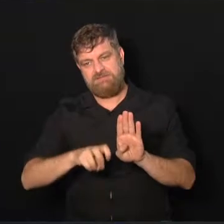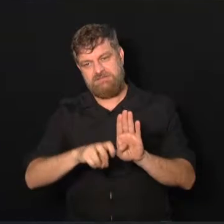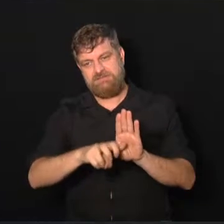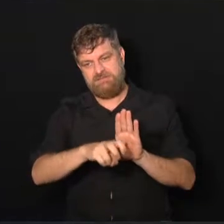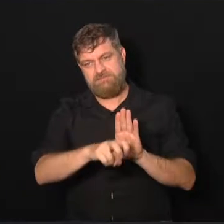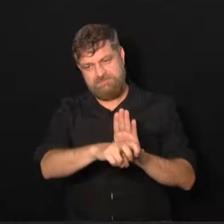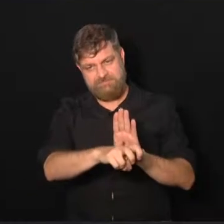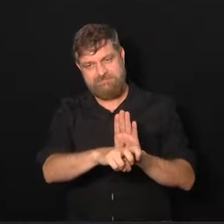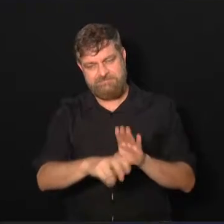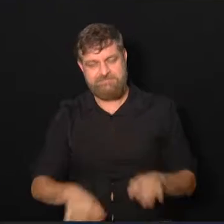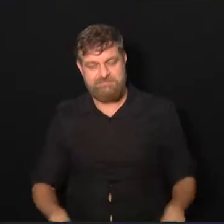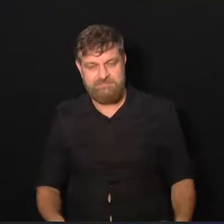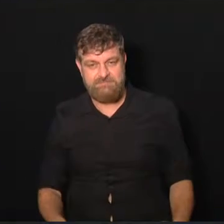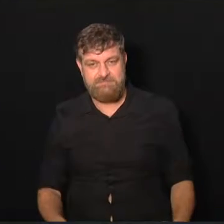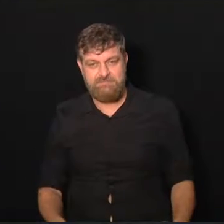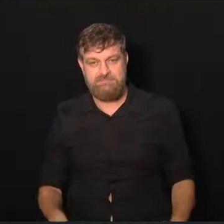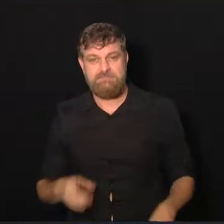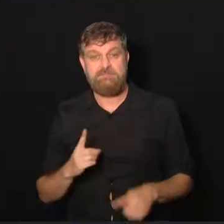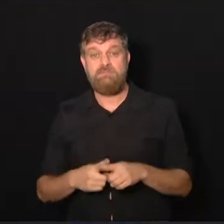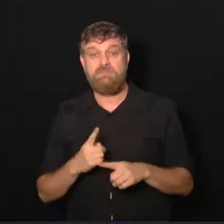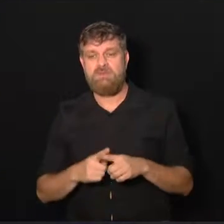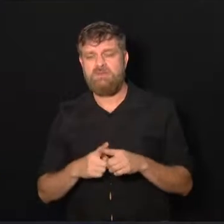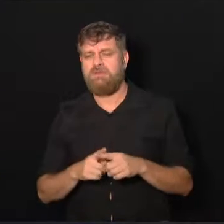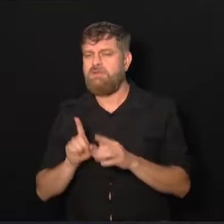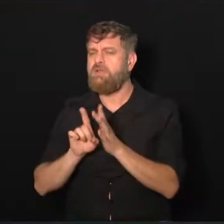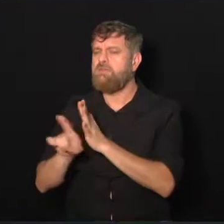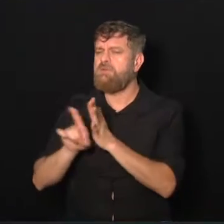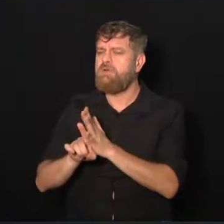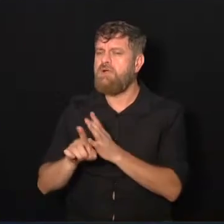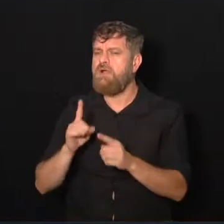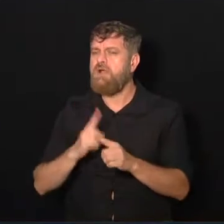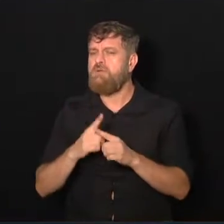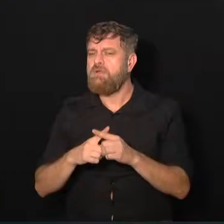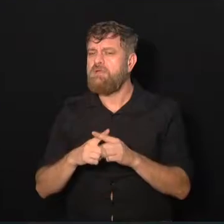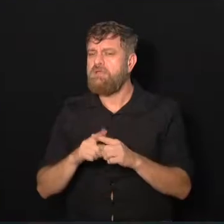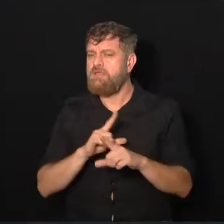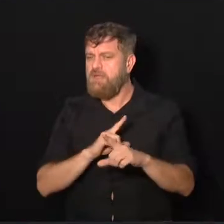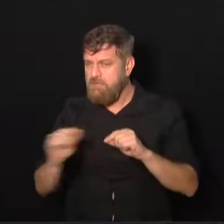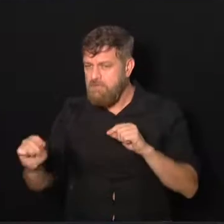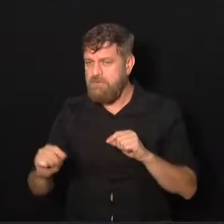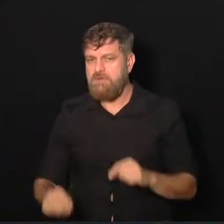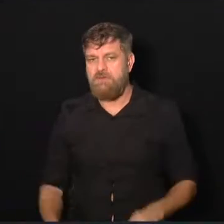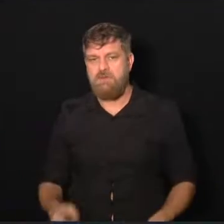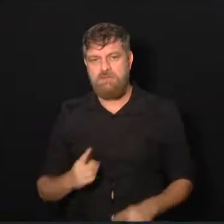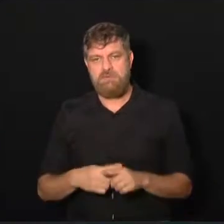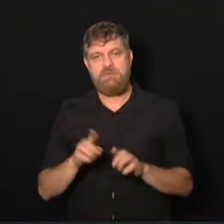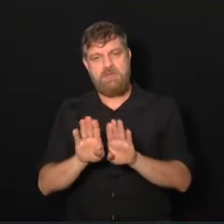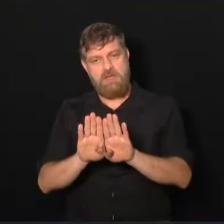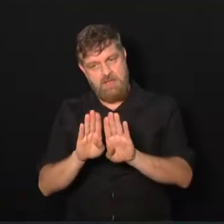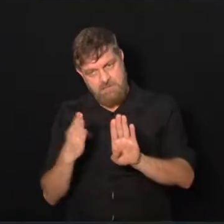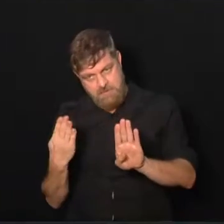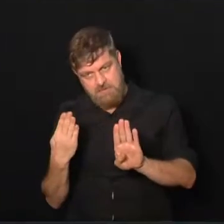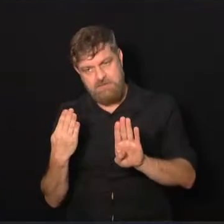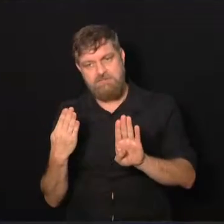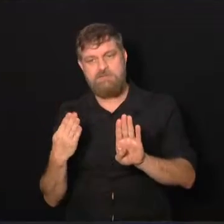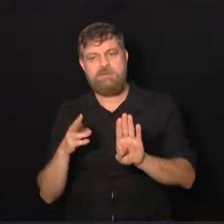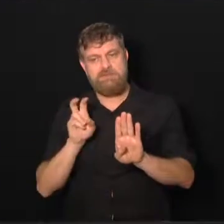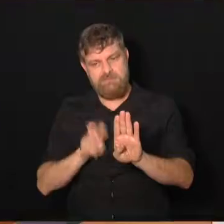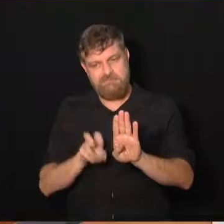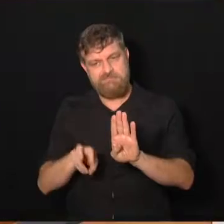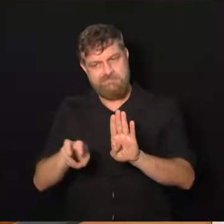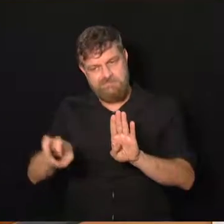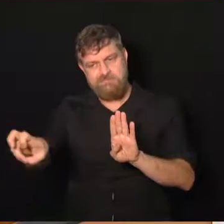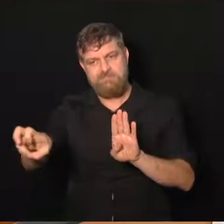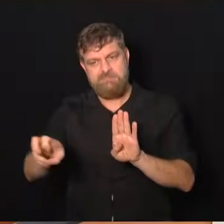aberta. Entendeu? Aí perguntava em seguida, e por que o animal saiu da igreja? Porque a porta está aberta. Porque a porta estava aberta.